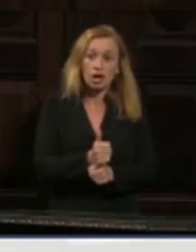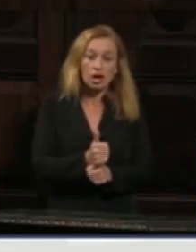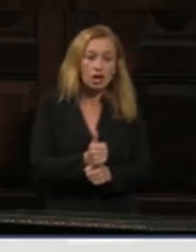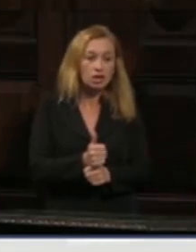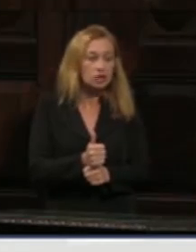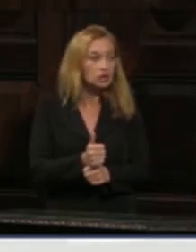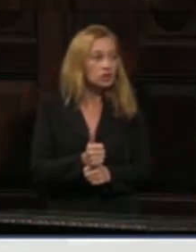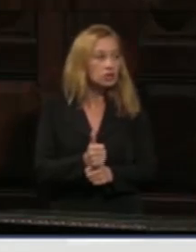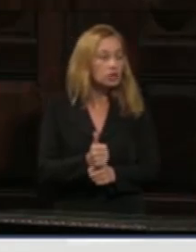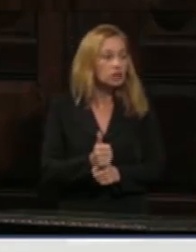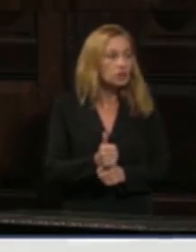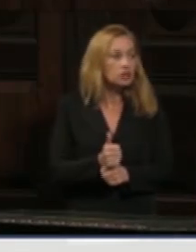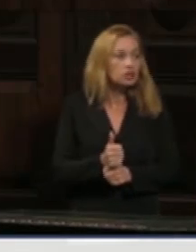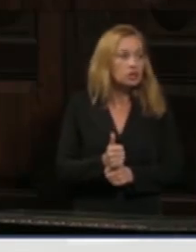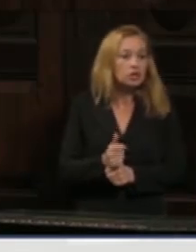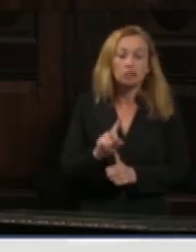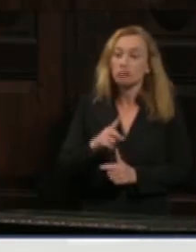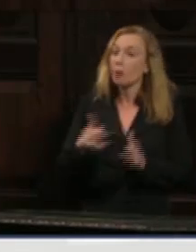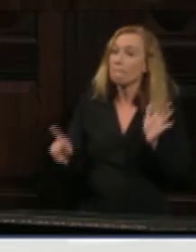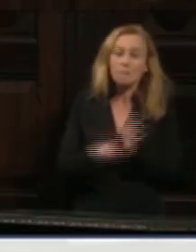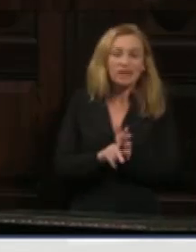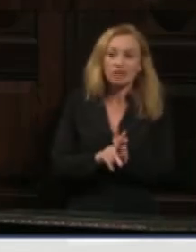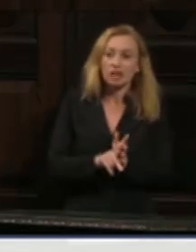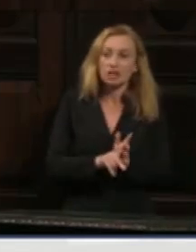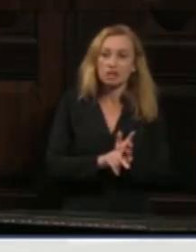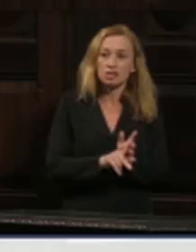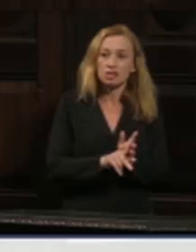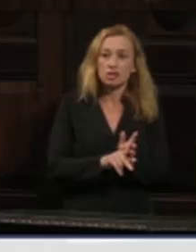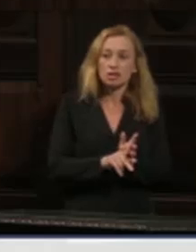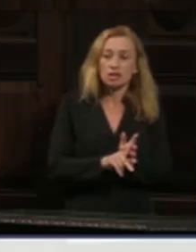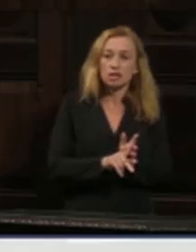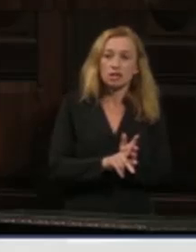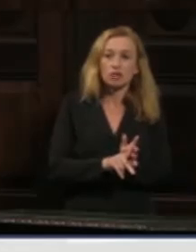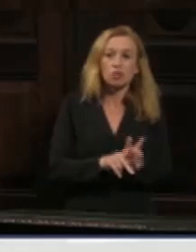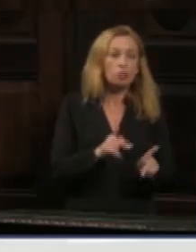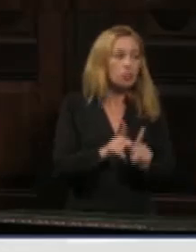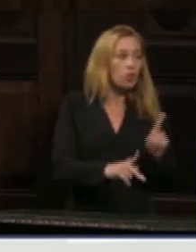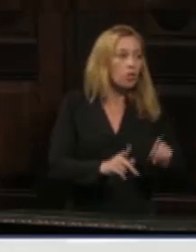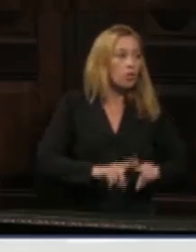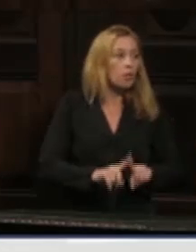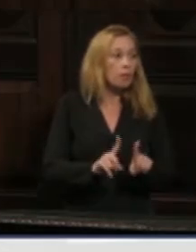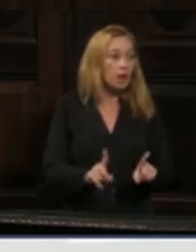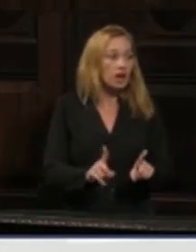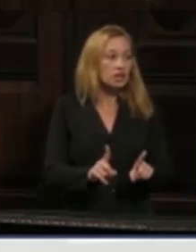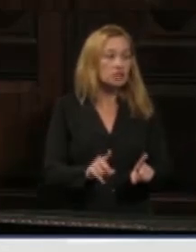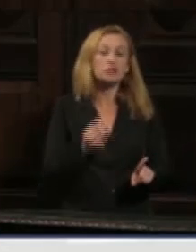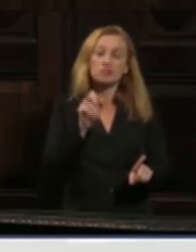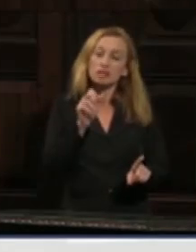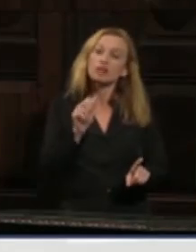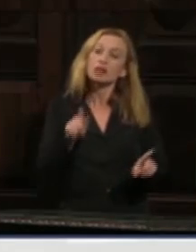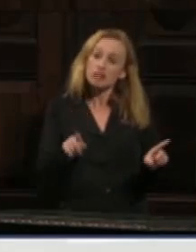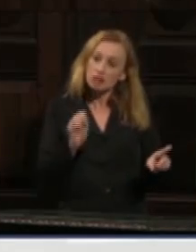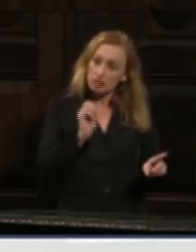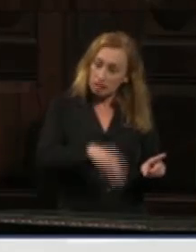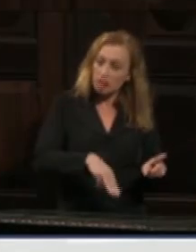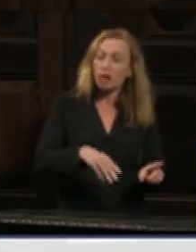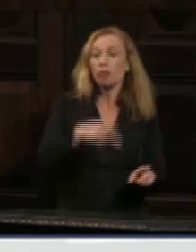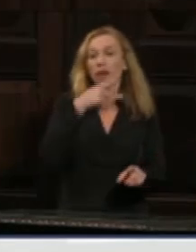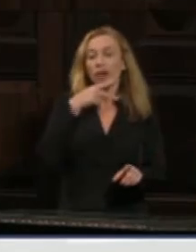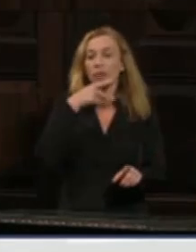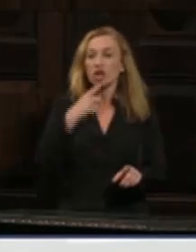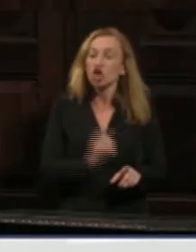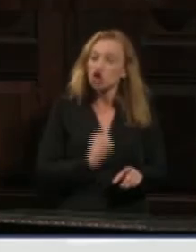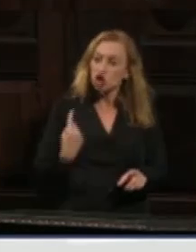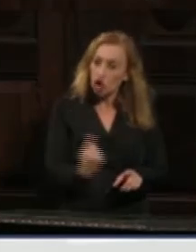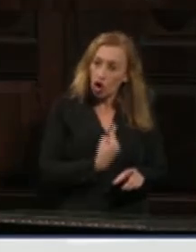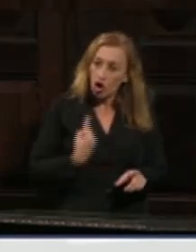o decoro não pertence ao cidadão, o decoro pertence ao parlamento. Então somos nós que